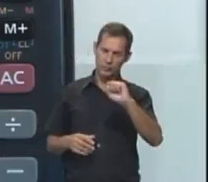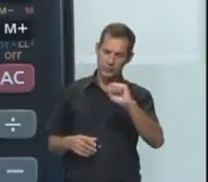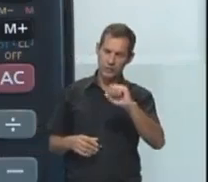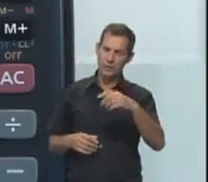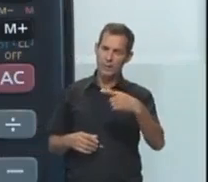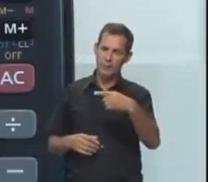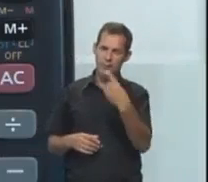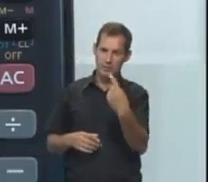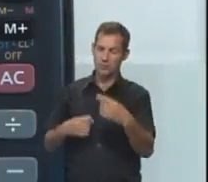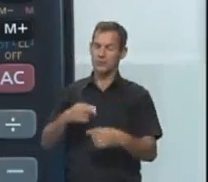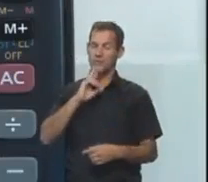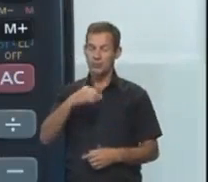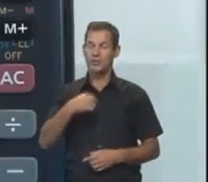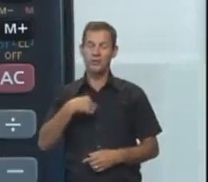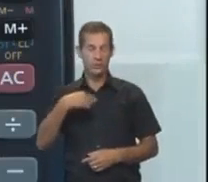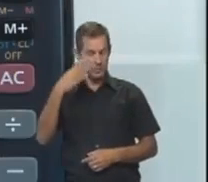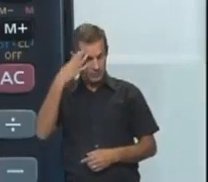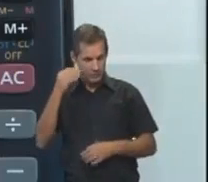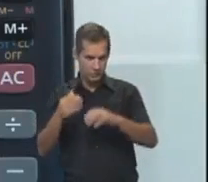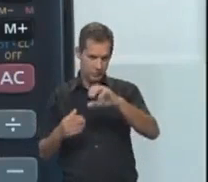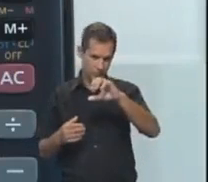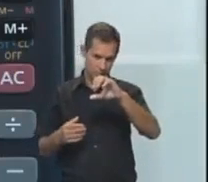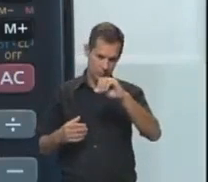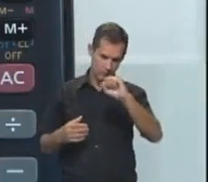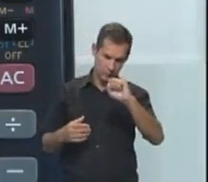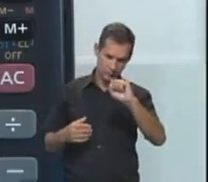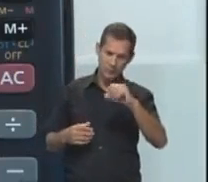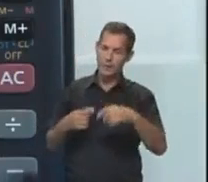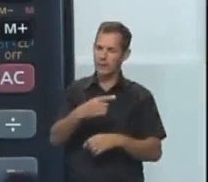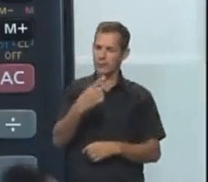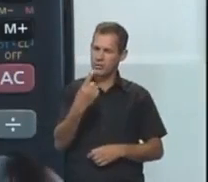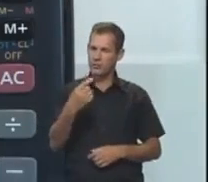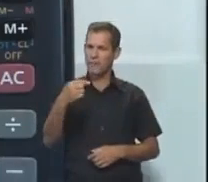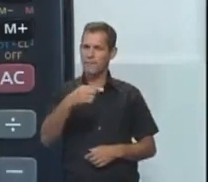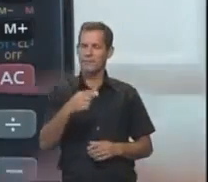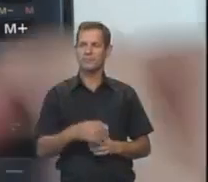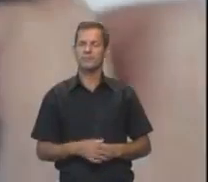do resultado, que eu sei que é do cosseno. Então, cosseno a menos 1 de